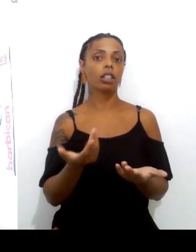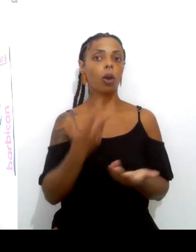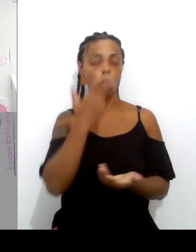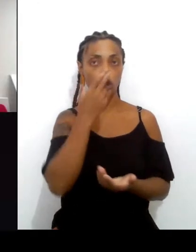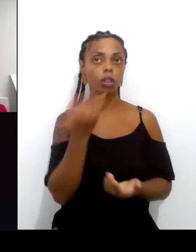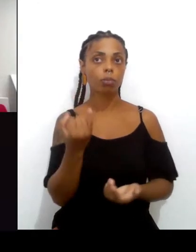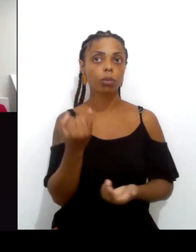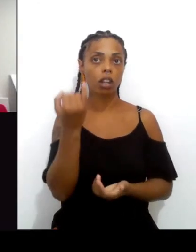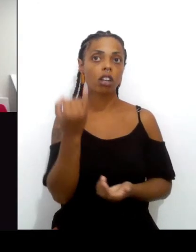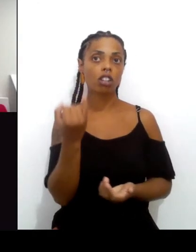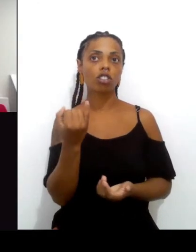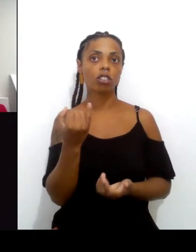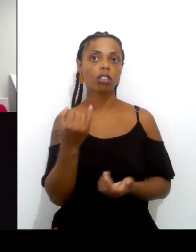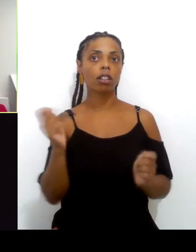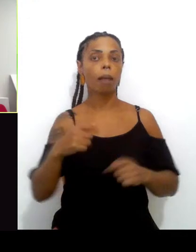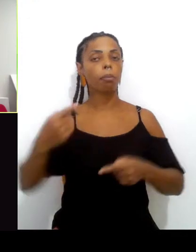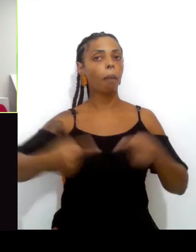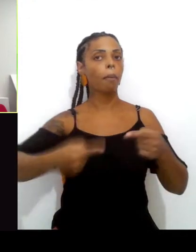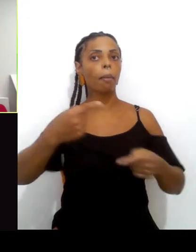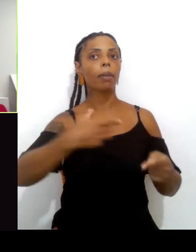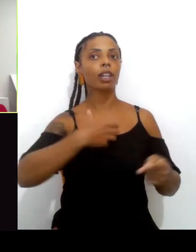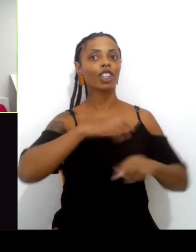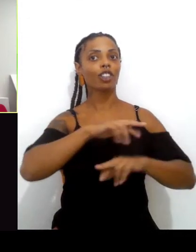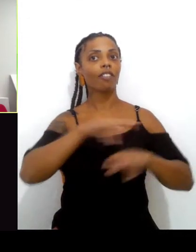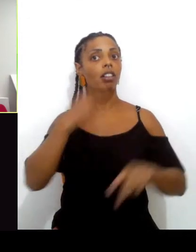Espero que tenha respondido um pouco da pergunta